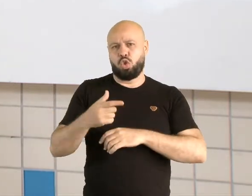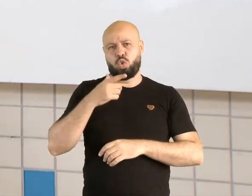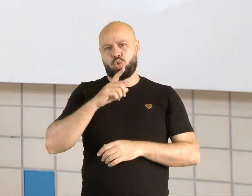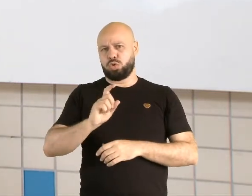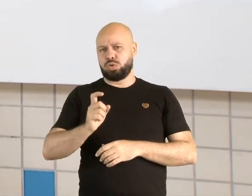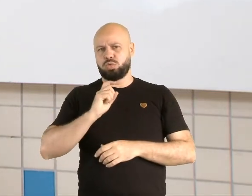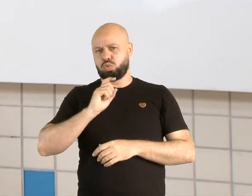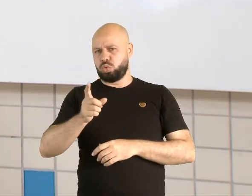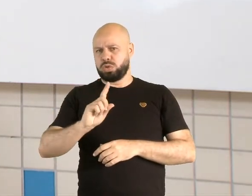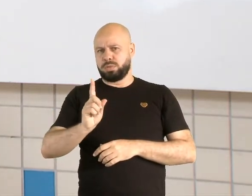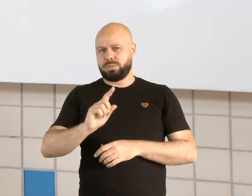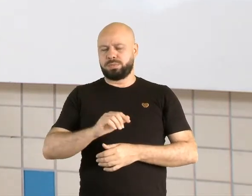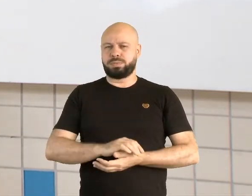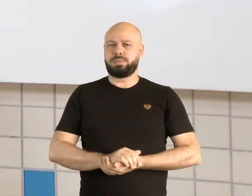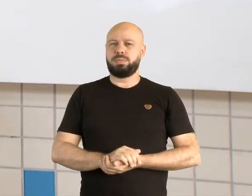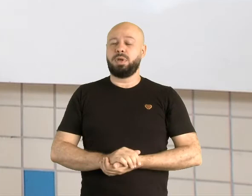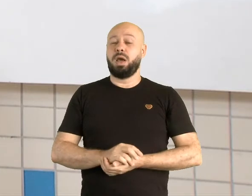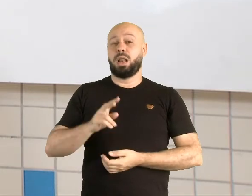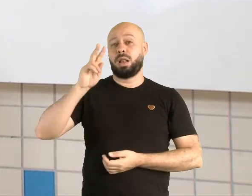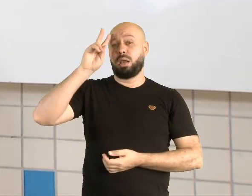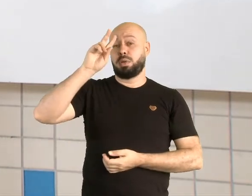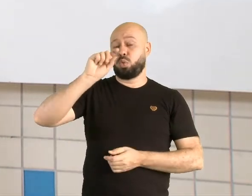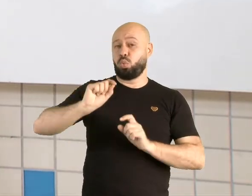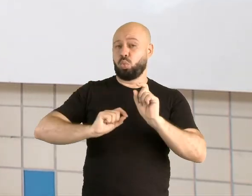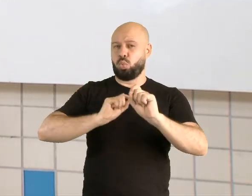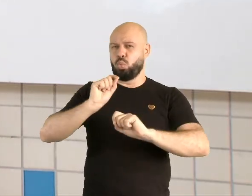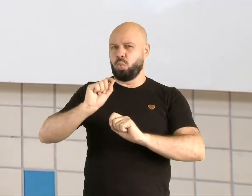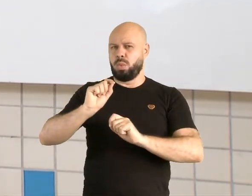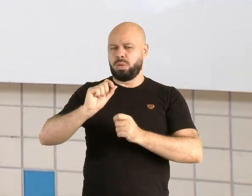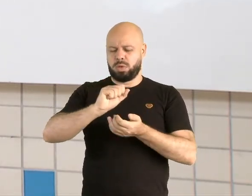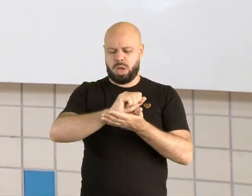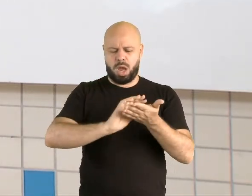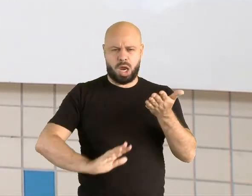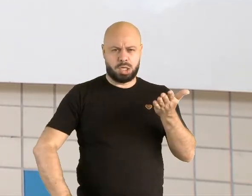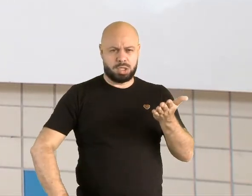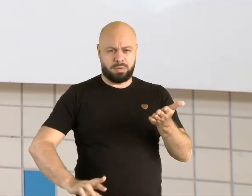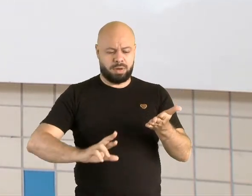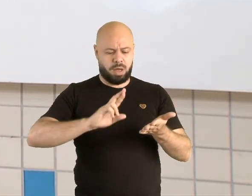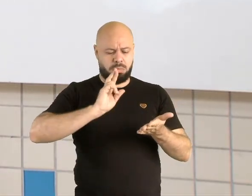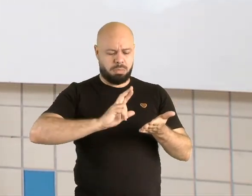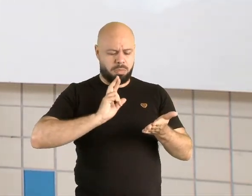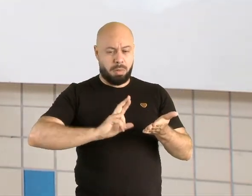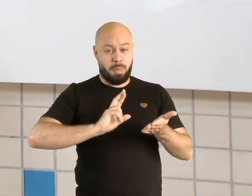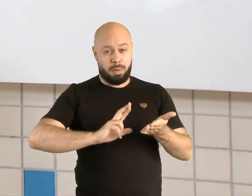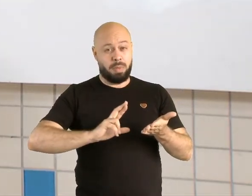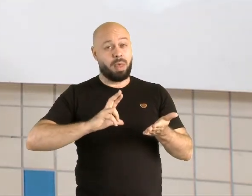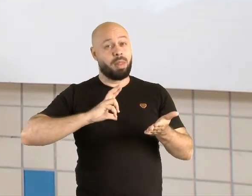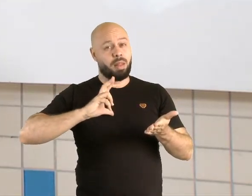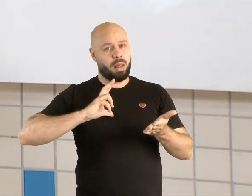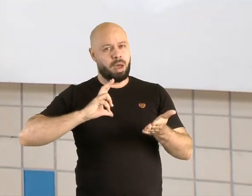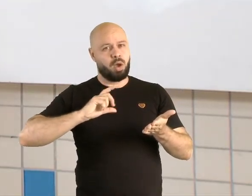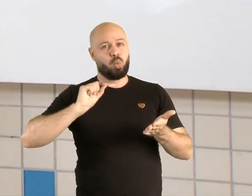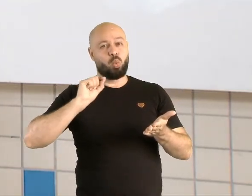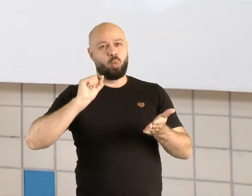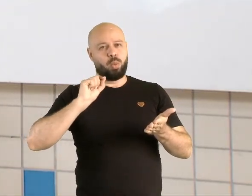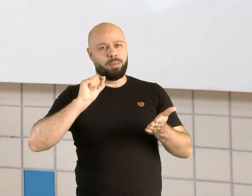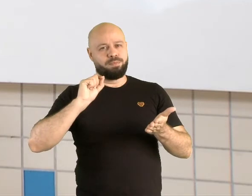também lembrando que a execução dessas atividades está contando